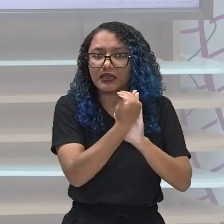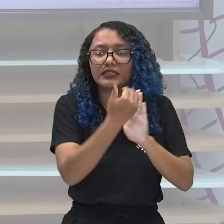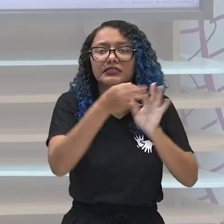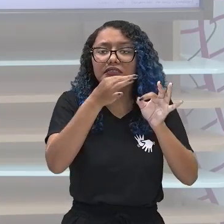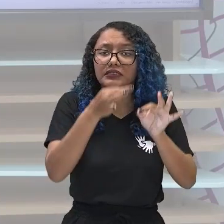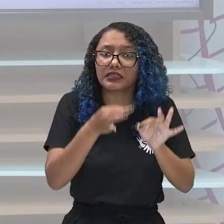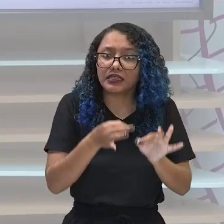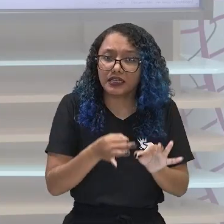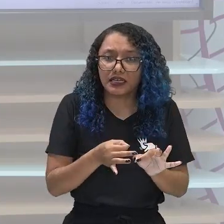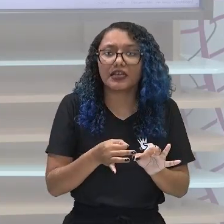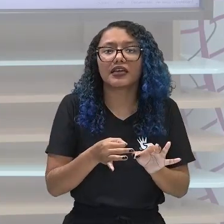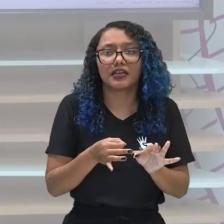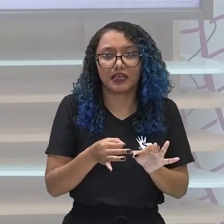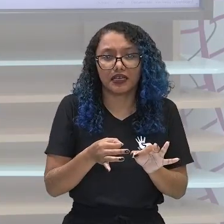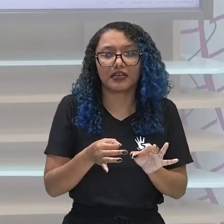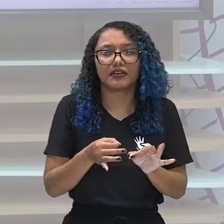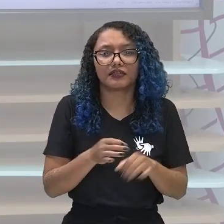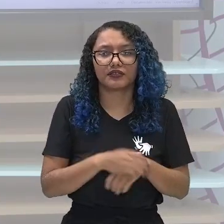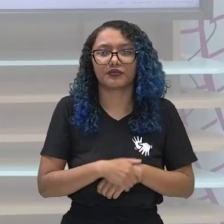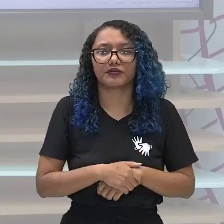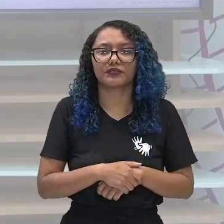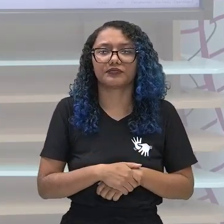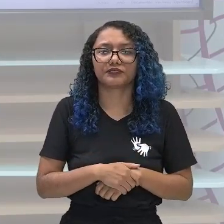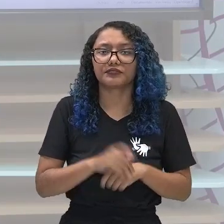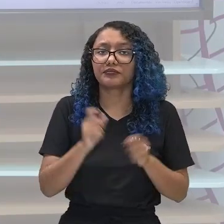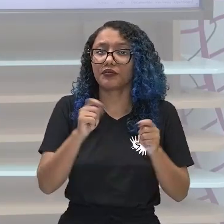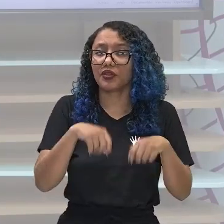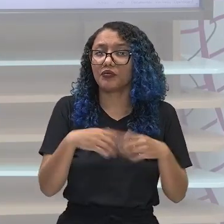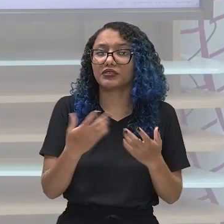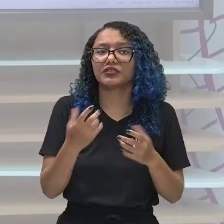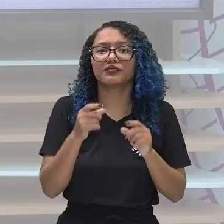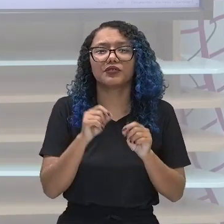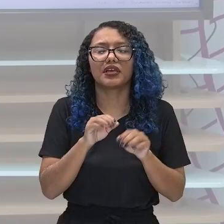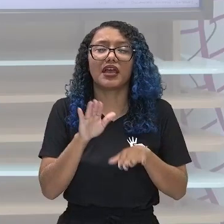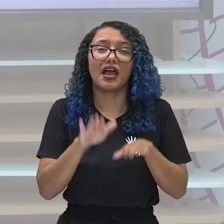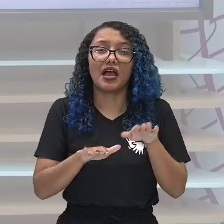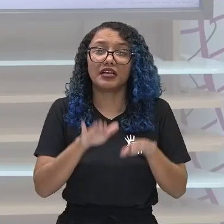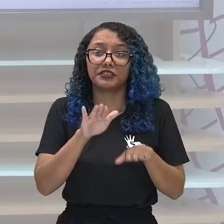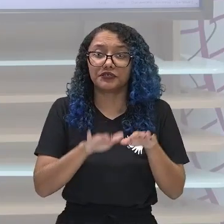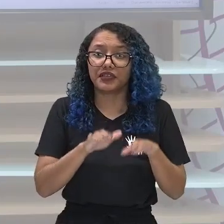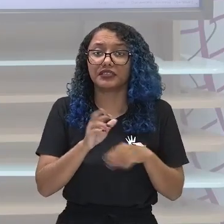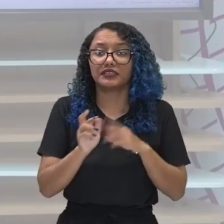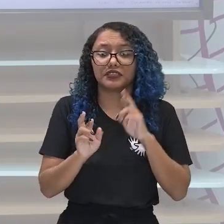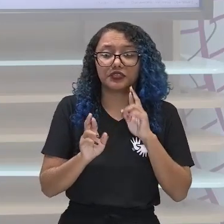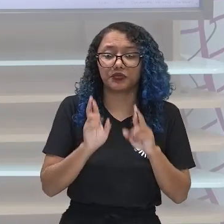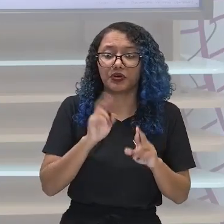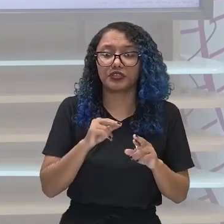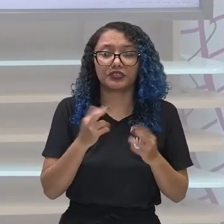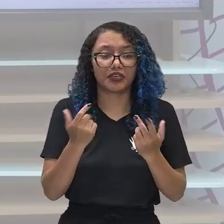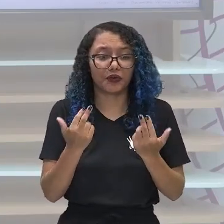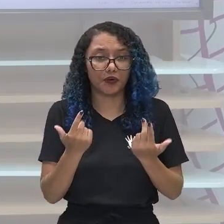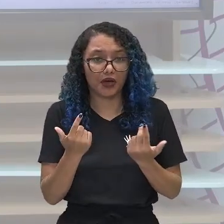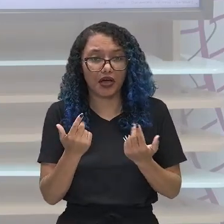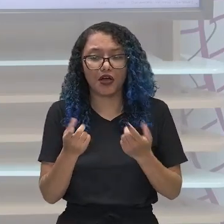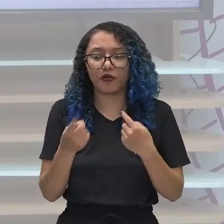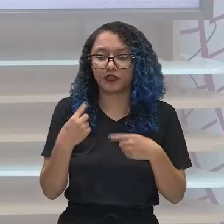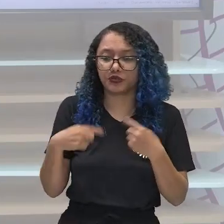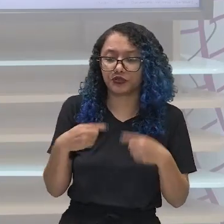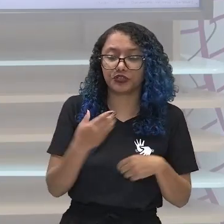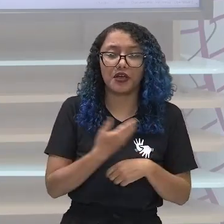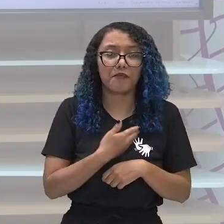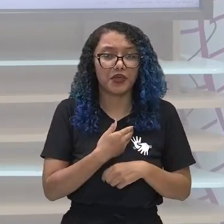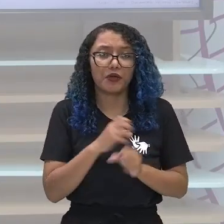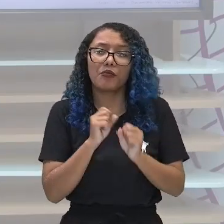variáveis faz com que as respostas acabem dando iguais, e aí você pode conferir com o seu colega e discutir,